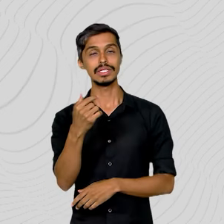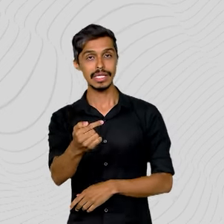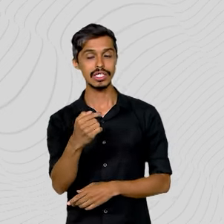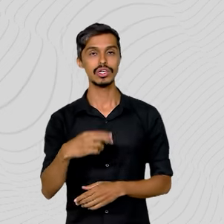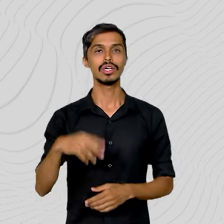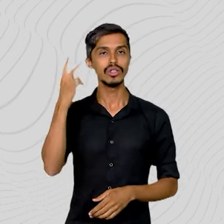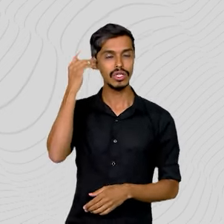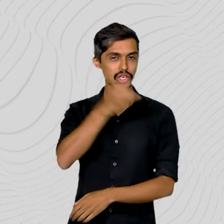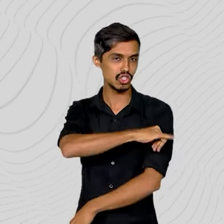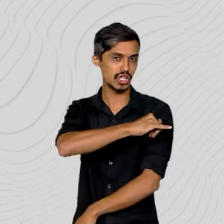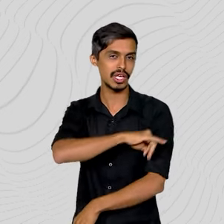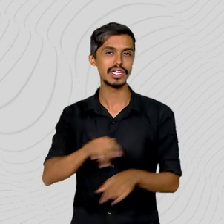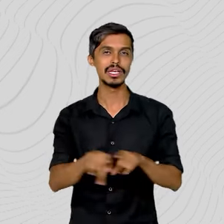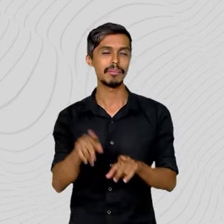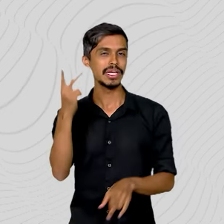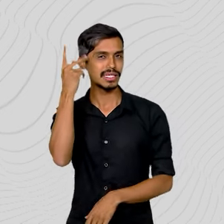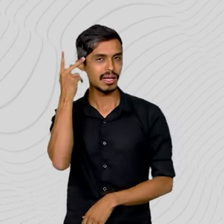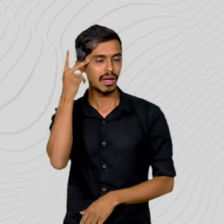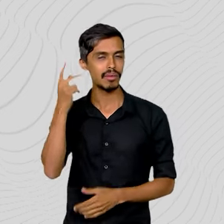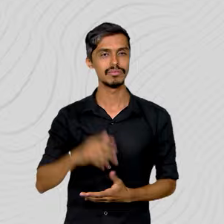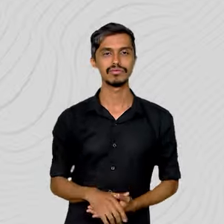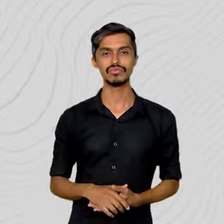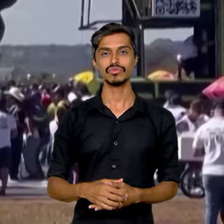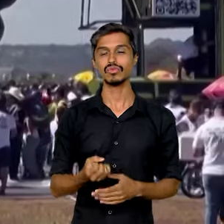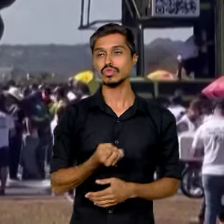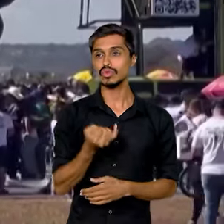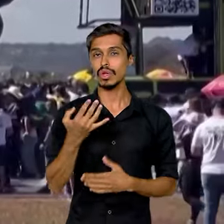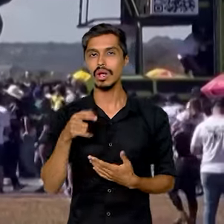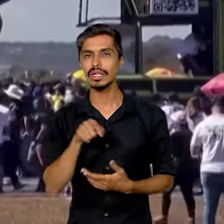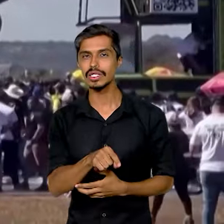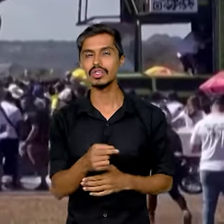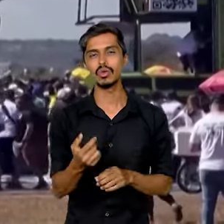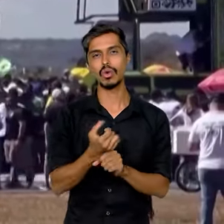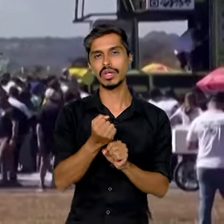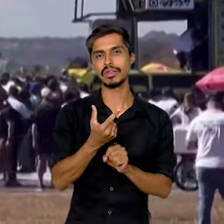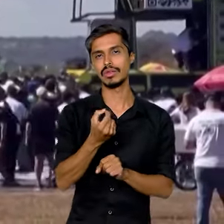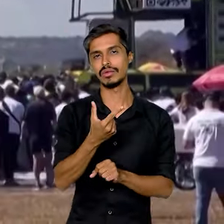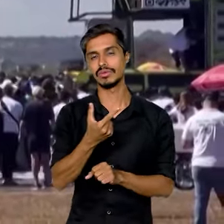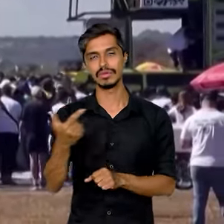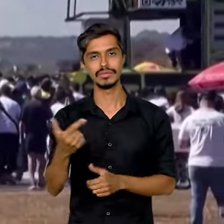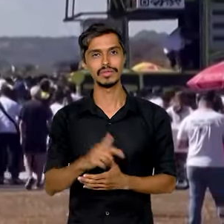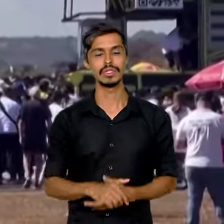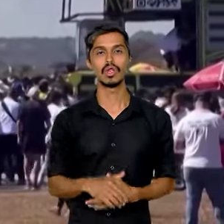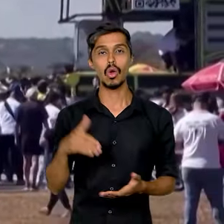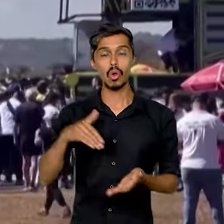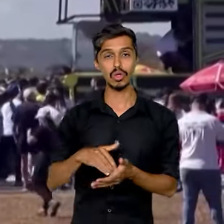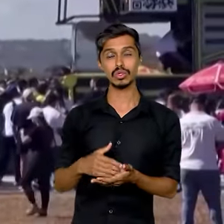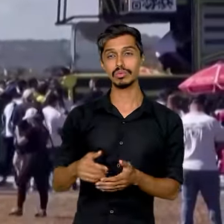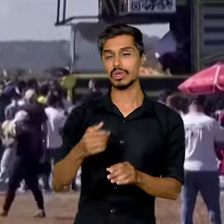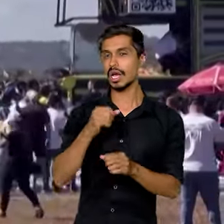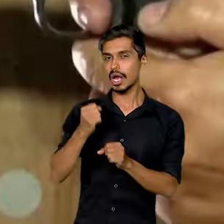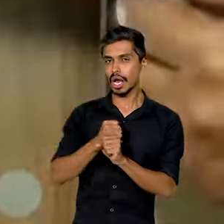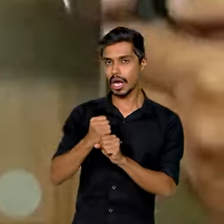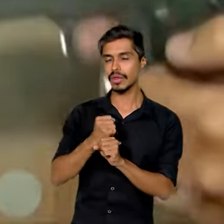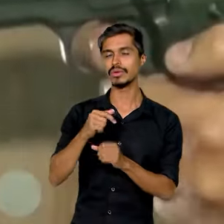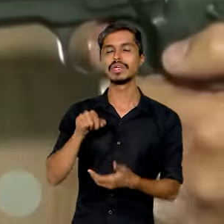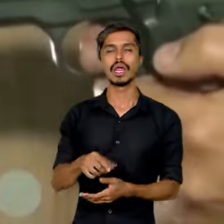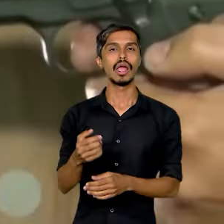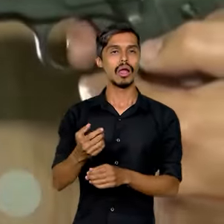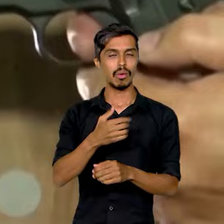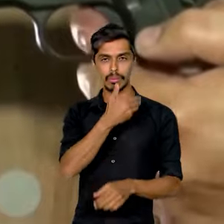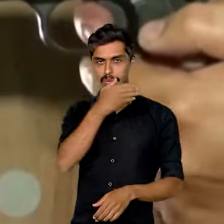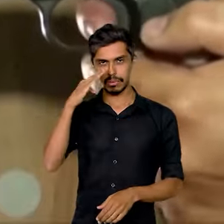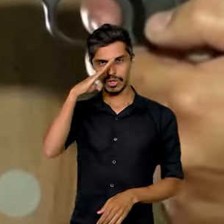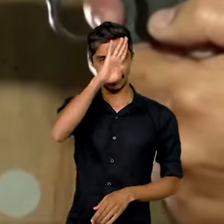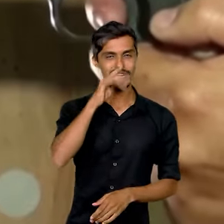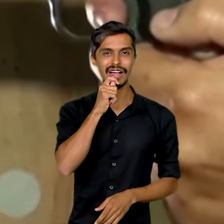e São Paulo, números de 2022. No ano passado, o último de Bolsonaro na presidência, se vivia